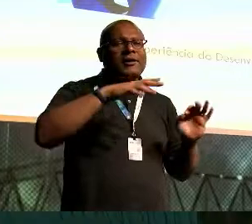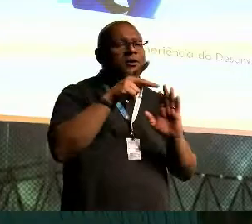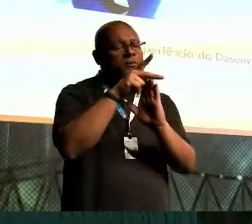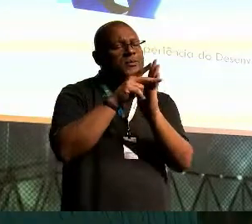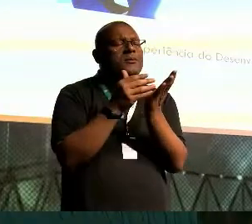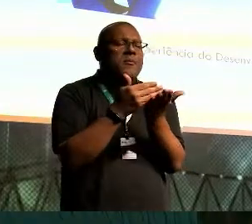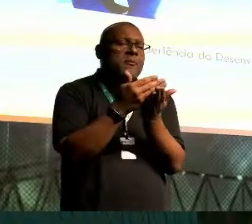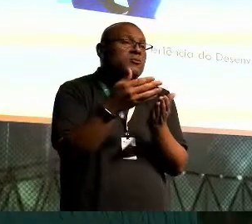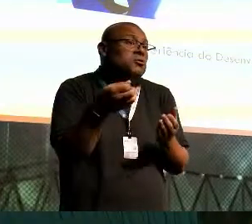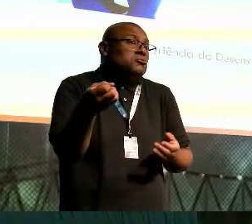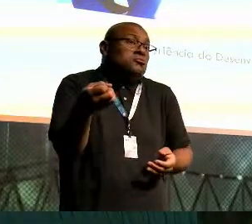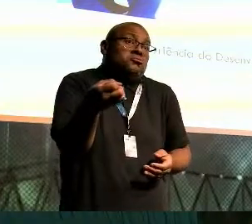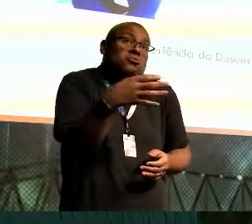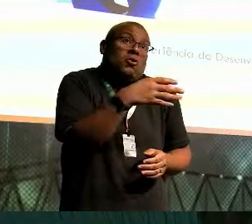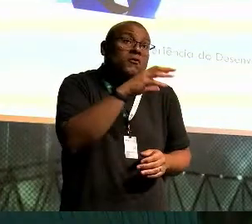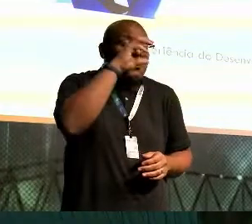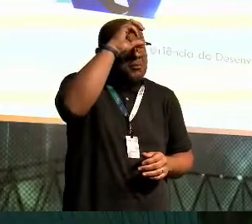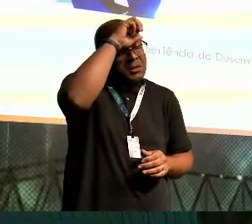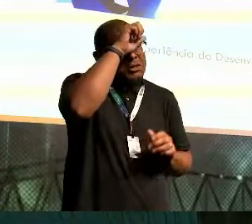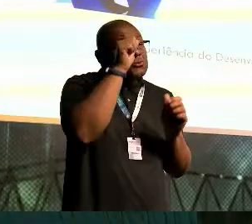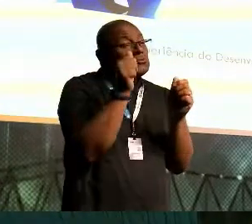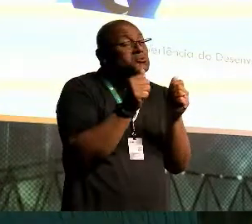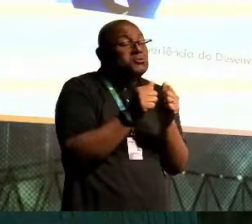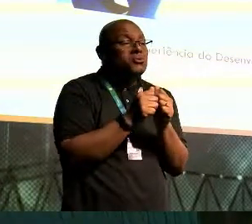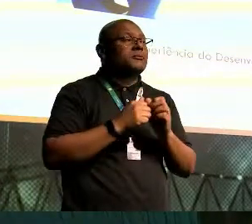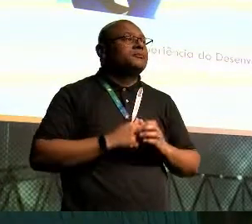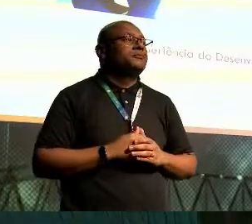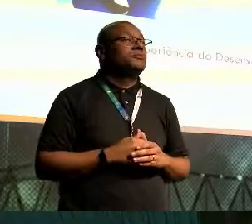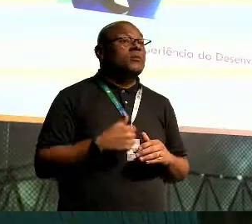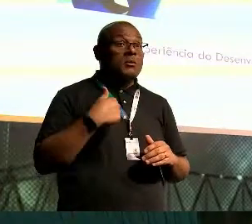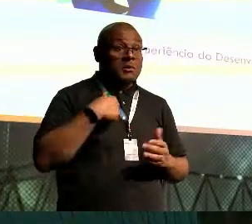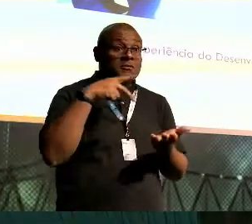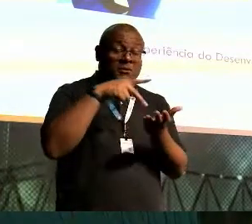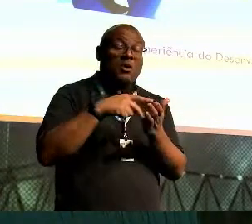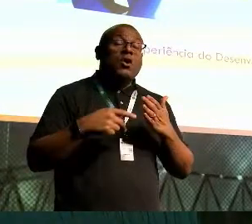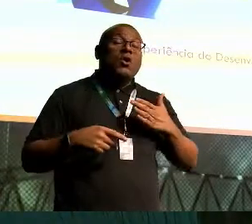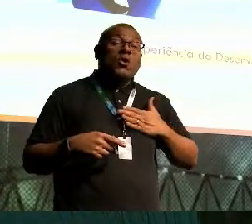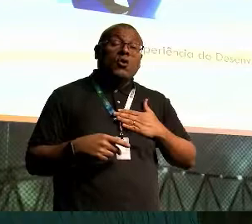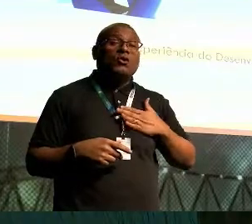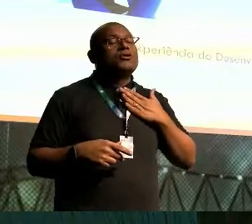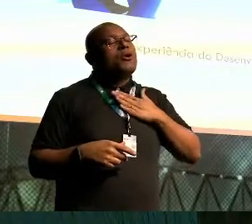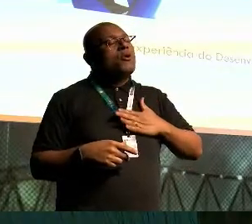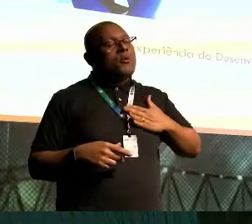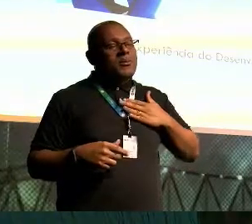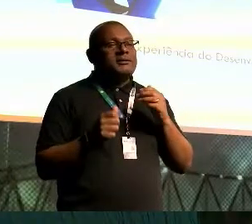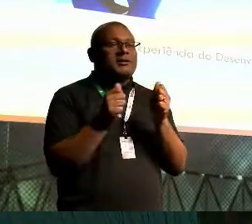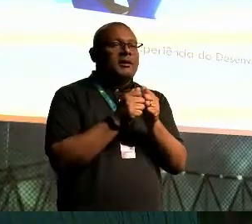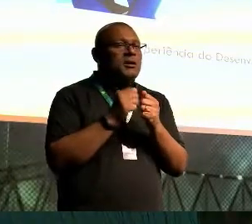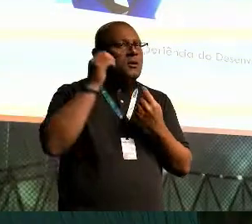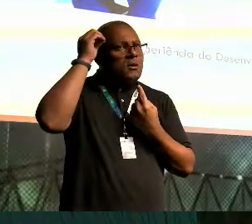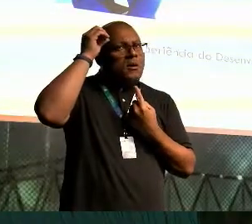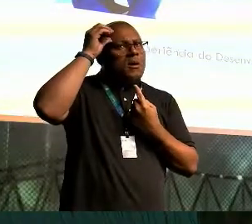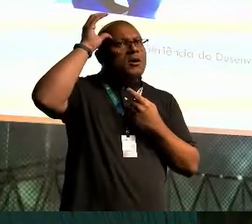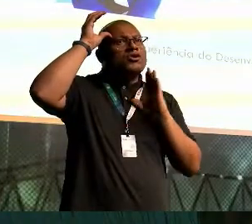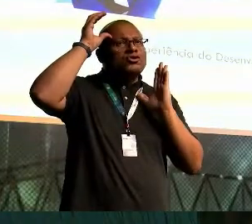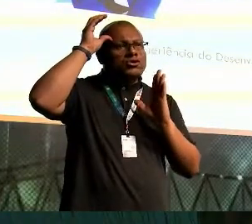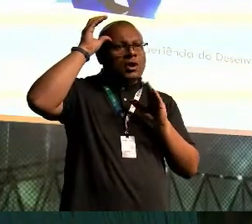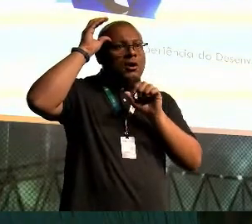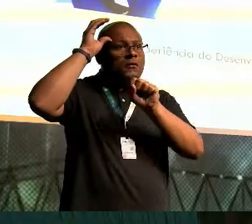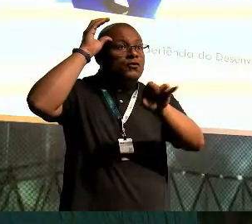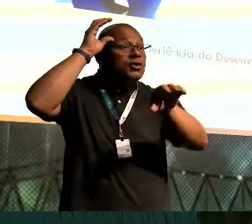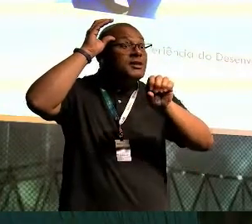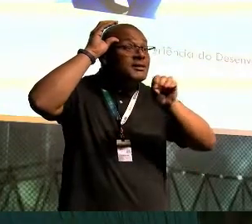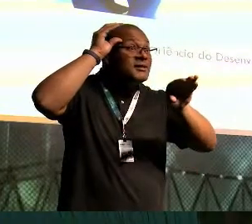projeto, porque é novo, está todo mundo aprendendo junto, mas realmente gosto muito e é um prazer estar aqui dividindo um pouquinho de tudo que eu aprendi